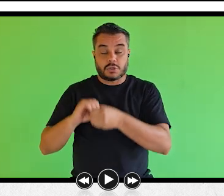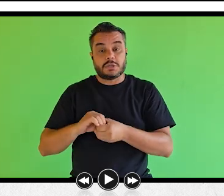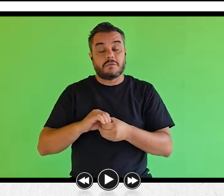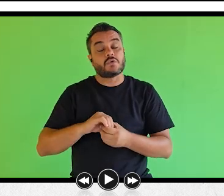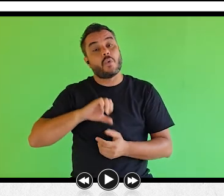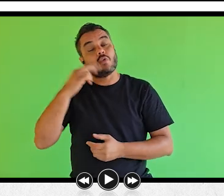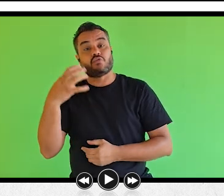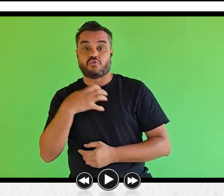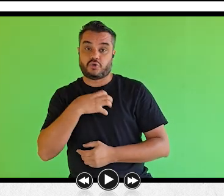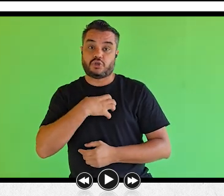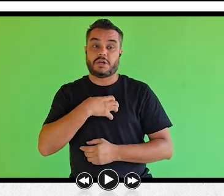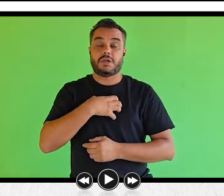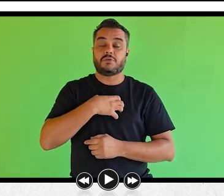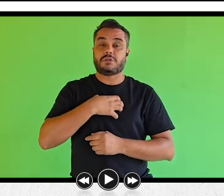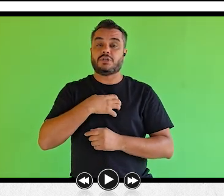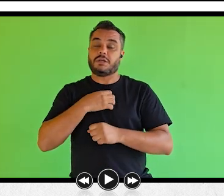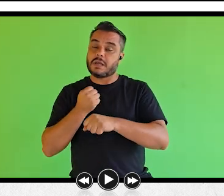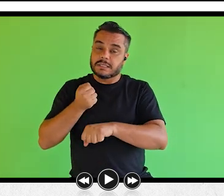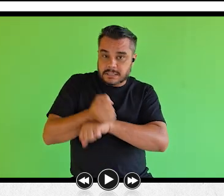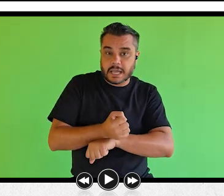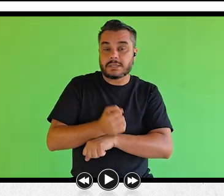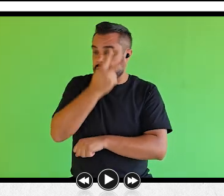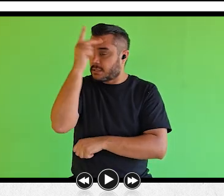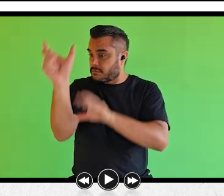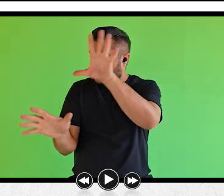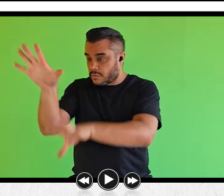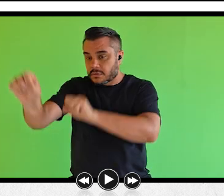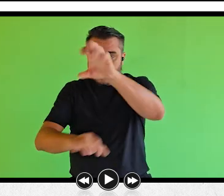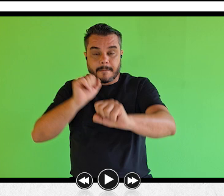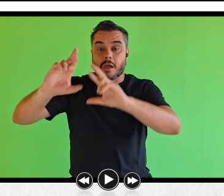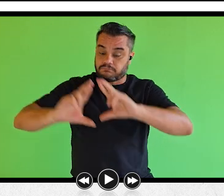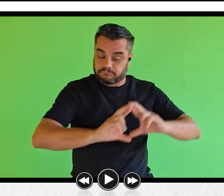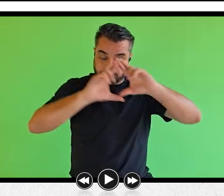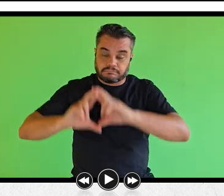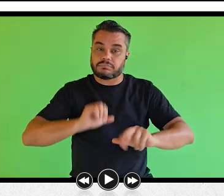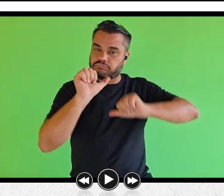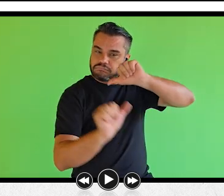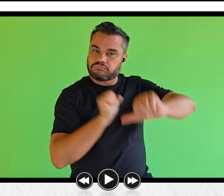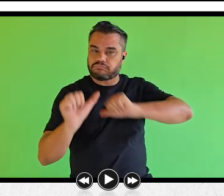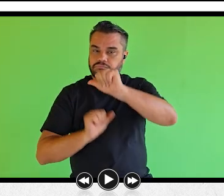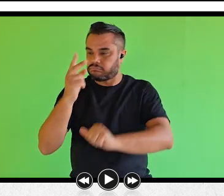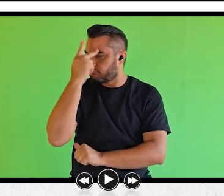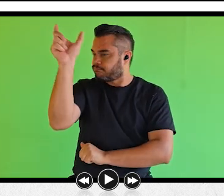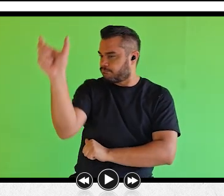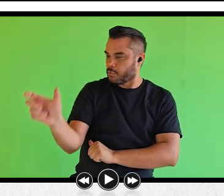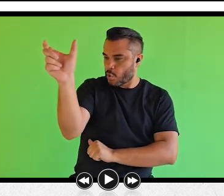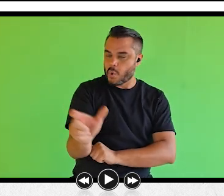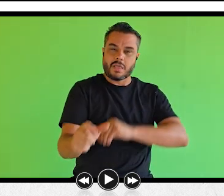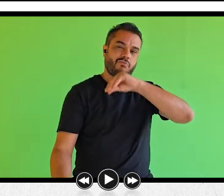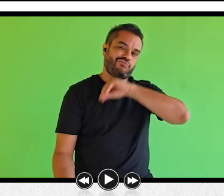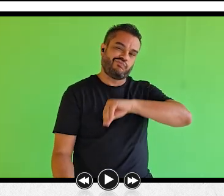e recicláveis, formadas por pessoas físicas de baixa renda. A nossa PNRS